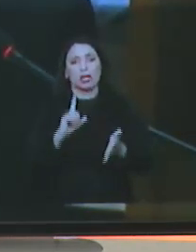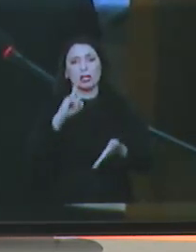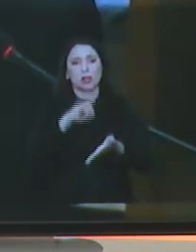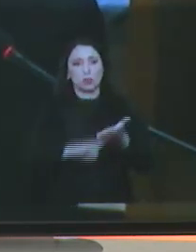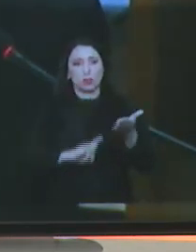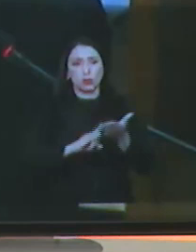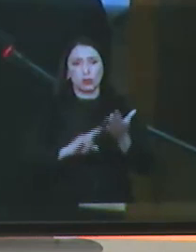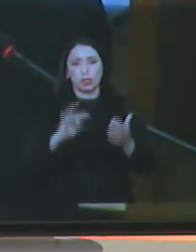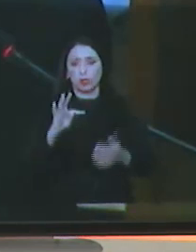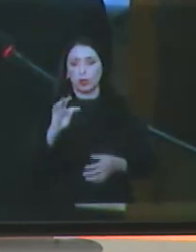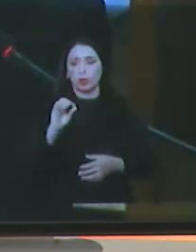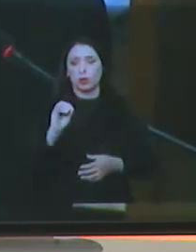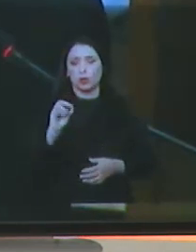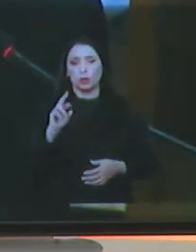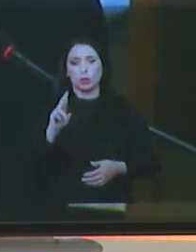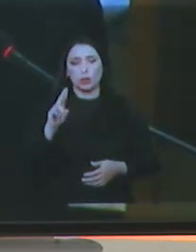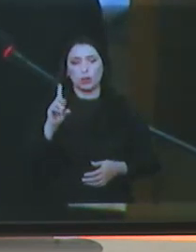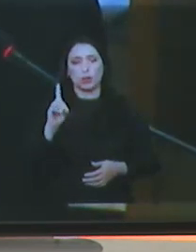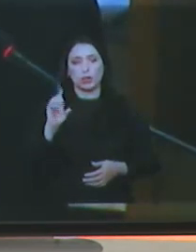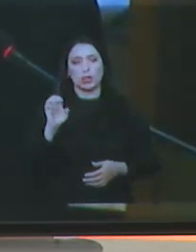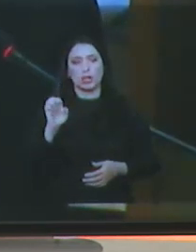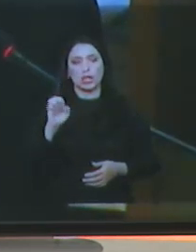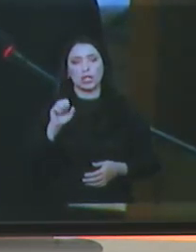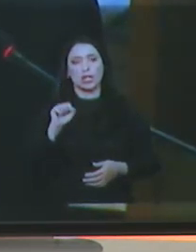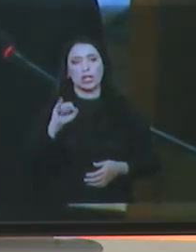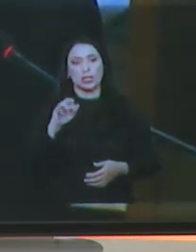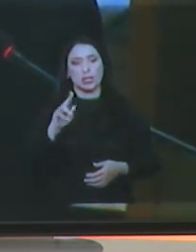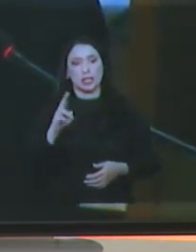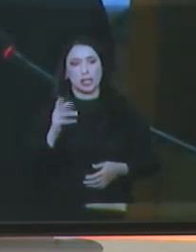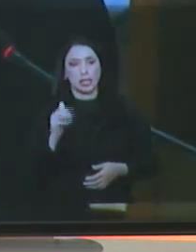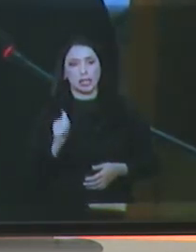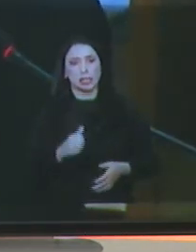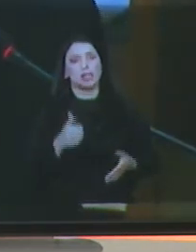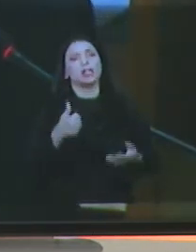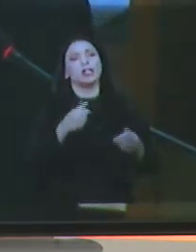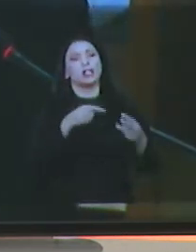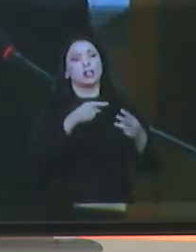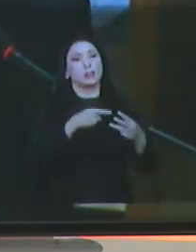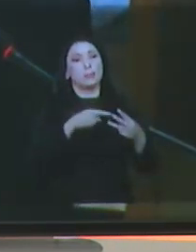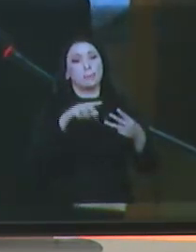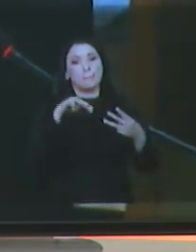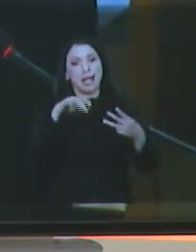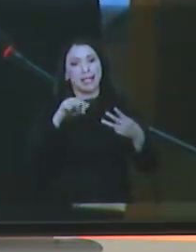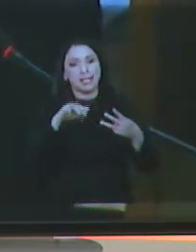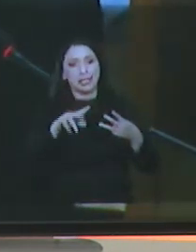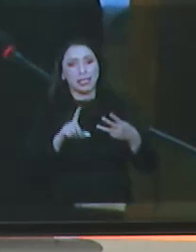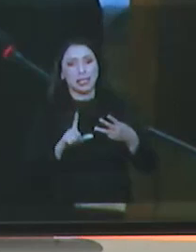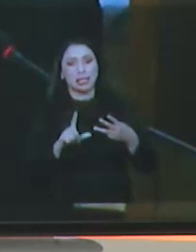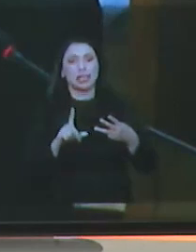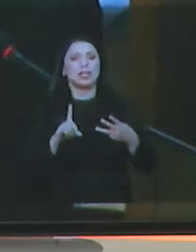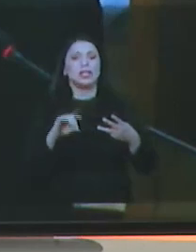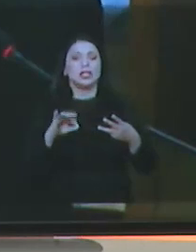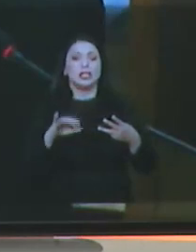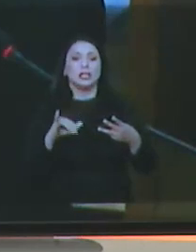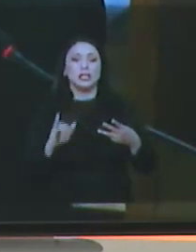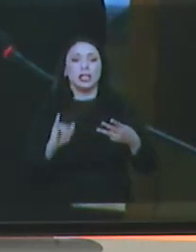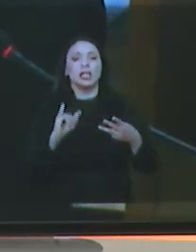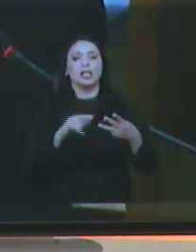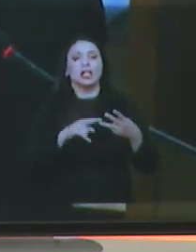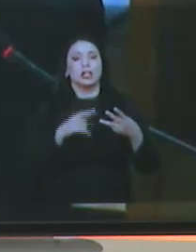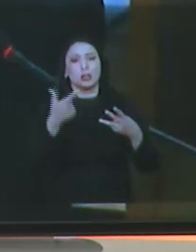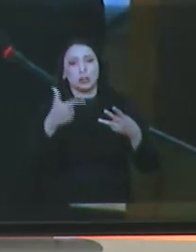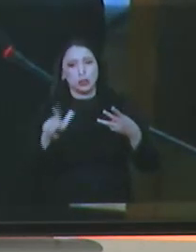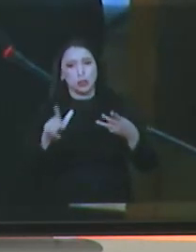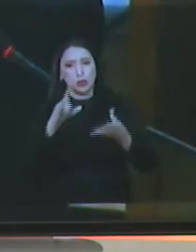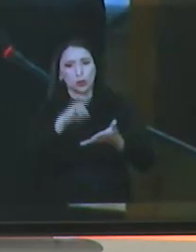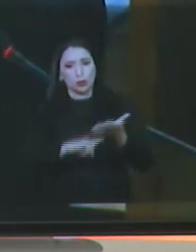Isso tudo está indo por água abaixo, falta um voto. A tendência do Supremo Tribunal Federal é clara e a dependência de uma solução